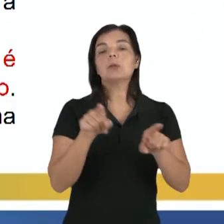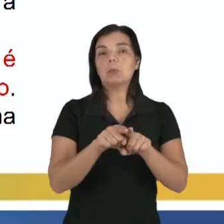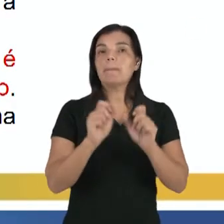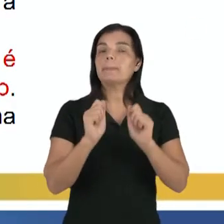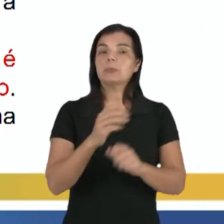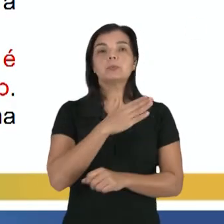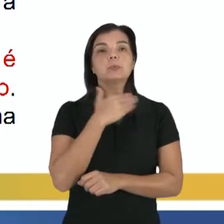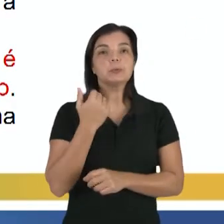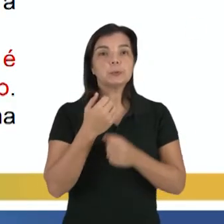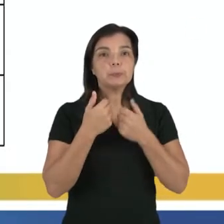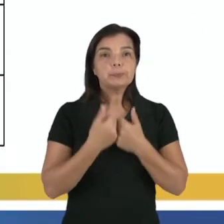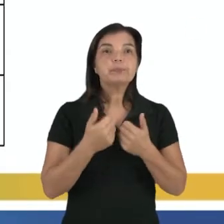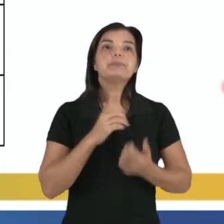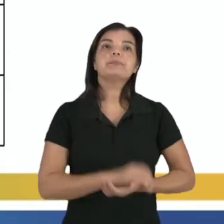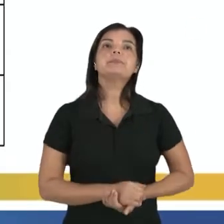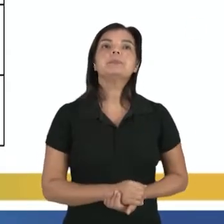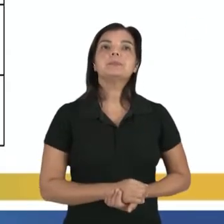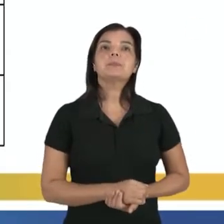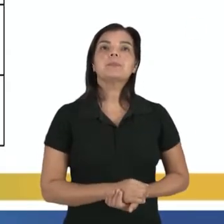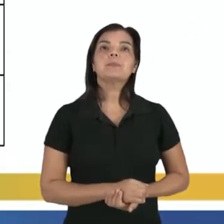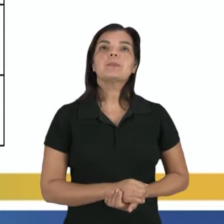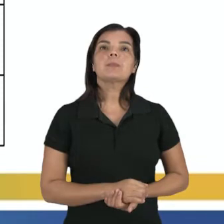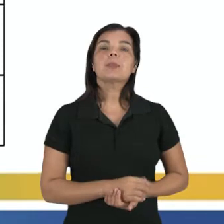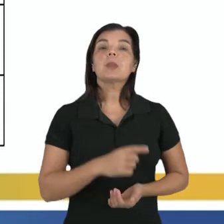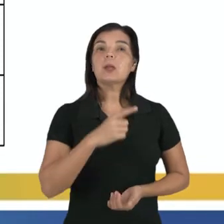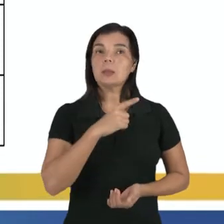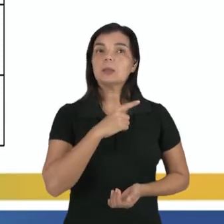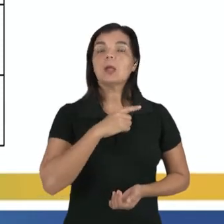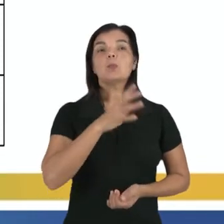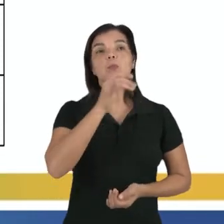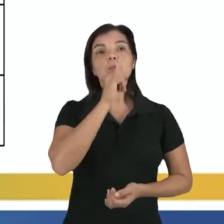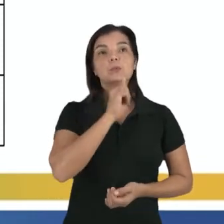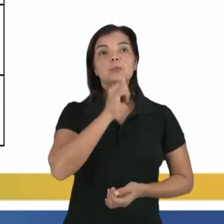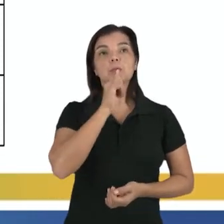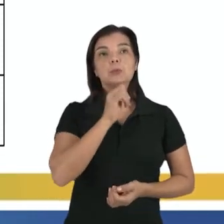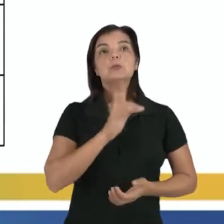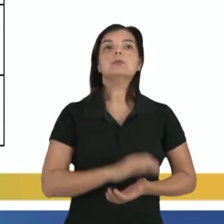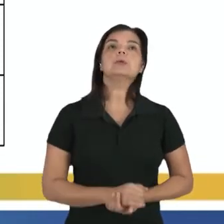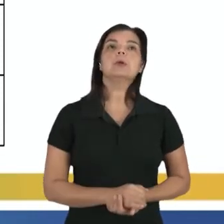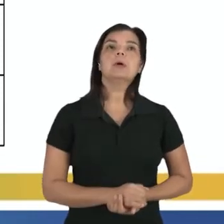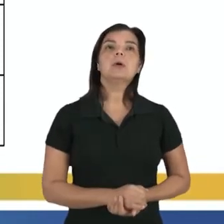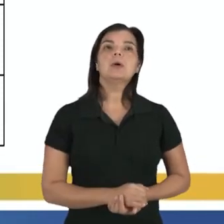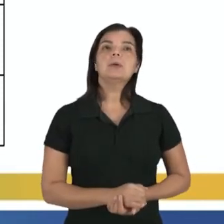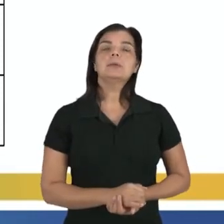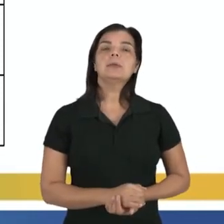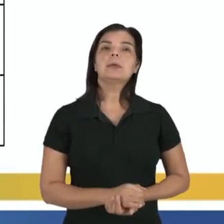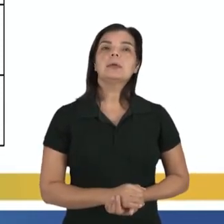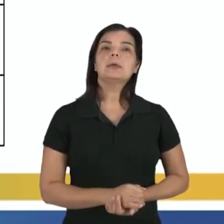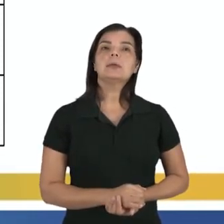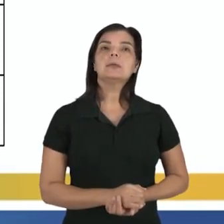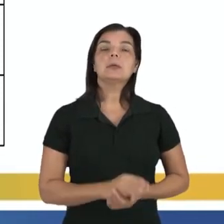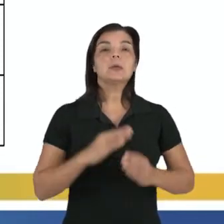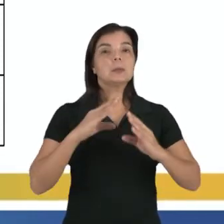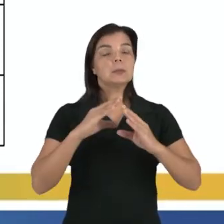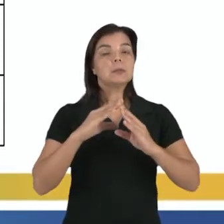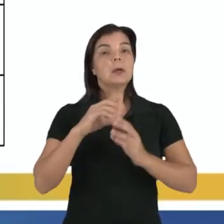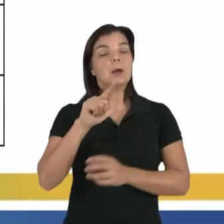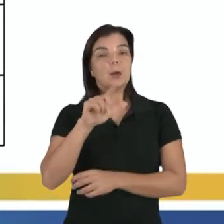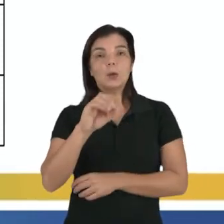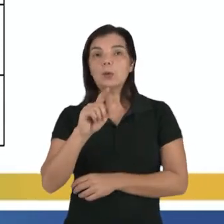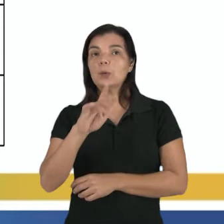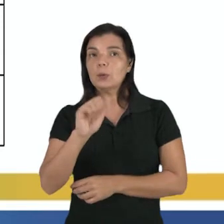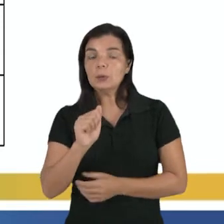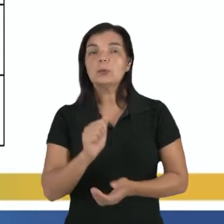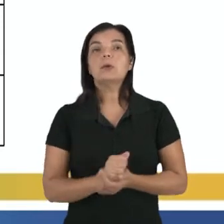mortal. Beleza? Então, temos aqui exemplos, né, da lógica